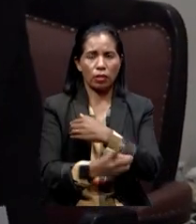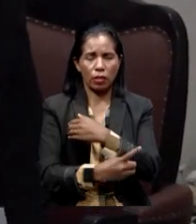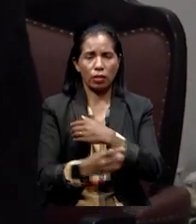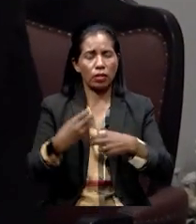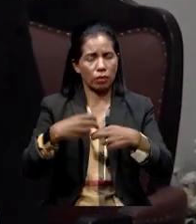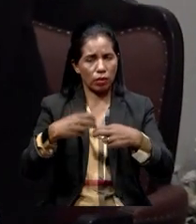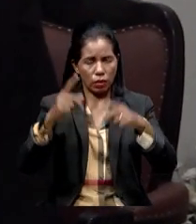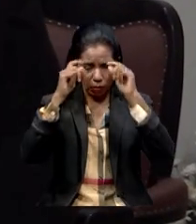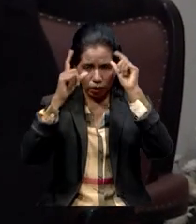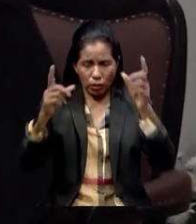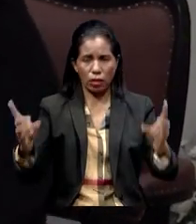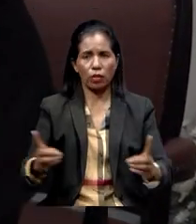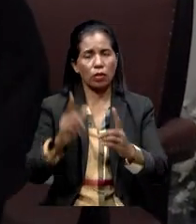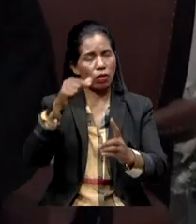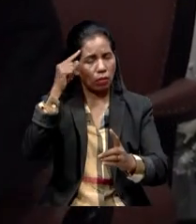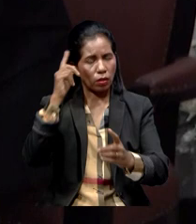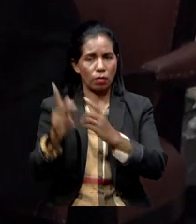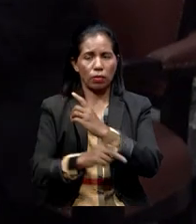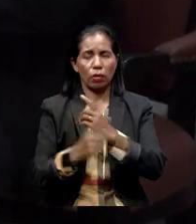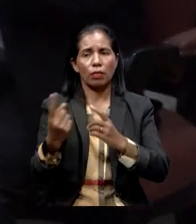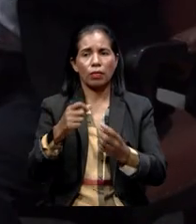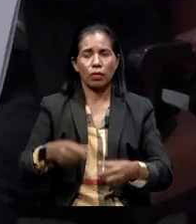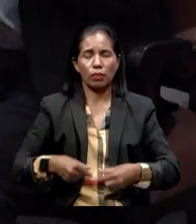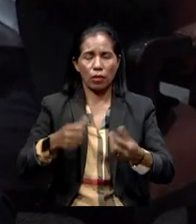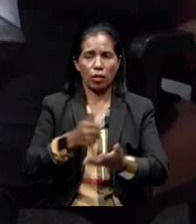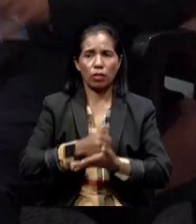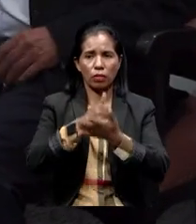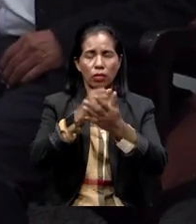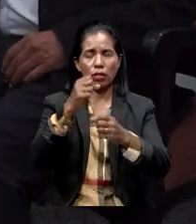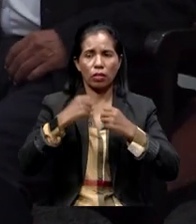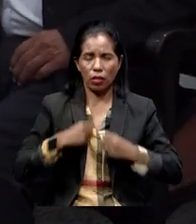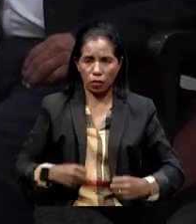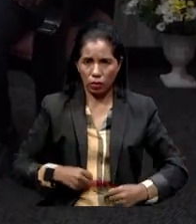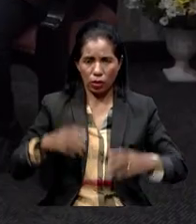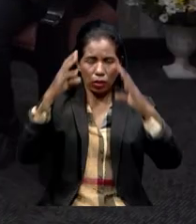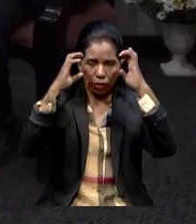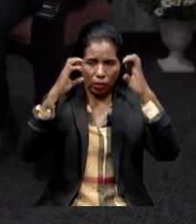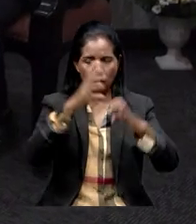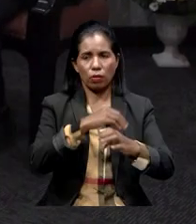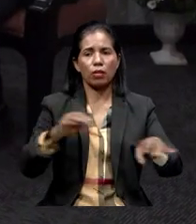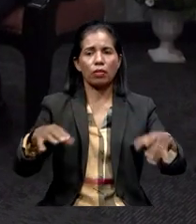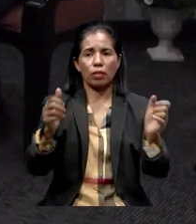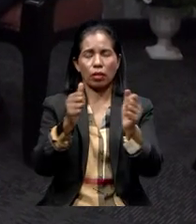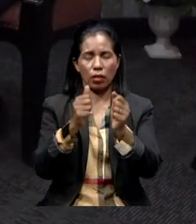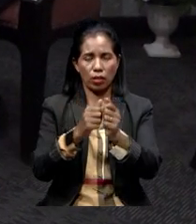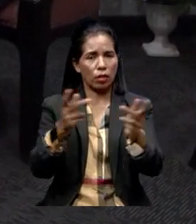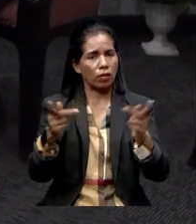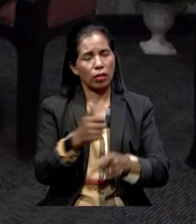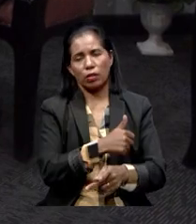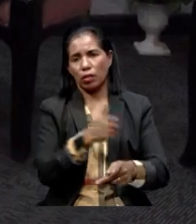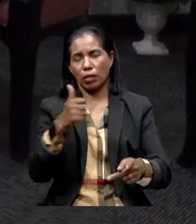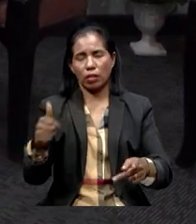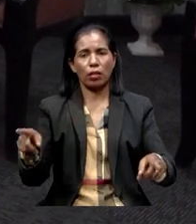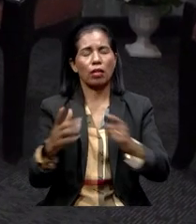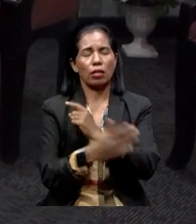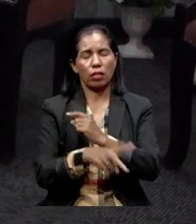rassou, governo Portugal Mos, na fatemfo apoia e a área saúde, educação no Mosco operação e a área Ciracelo da